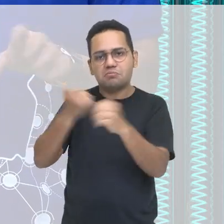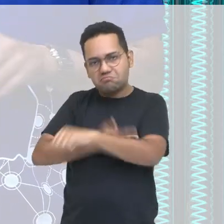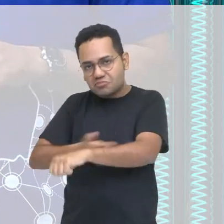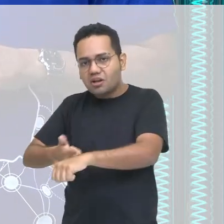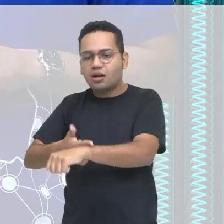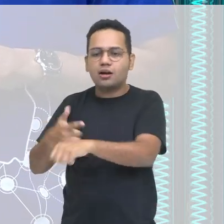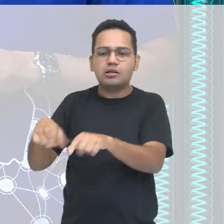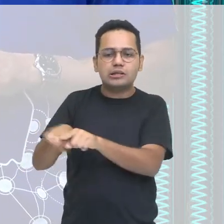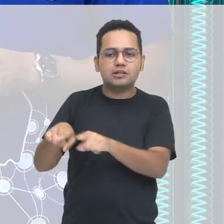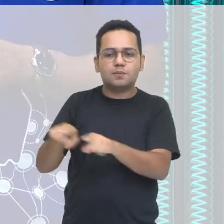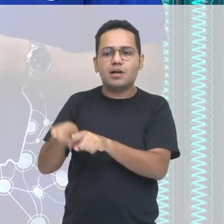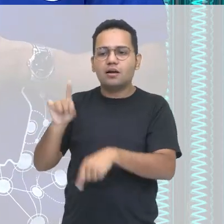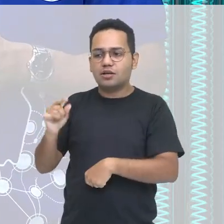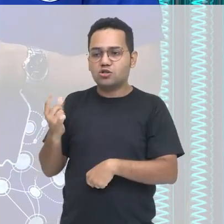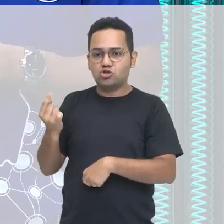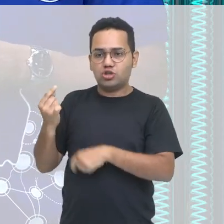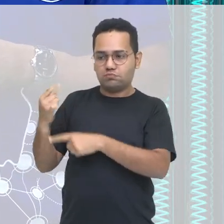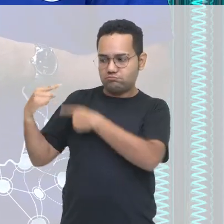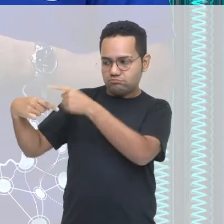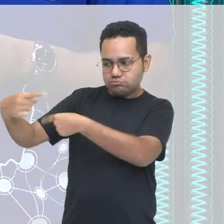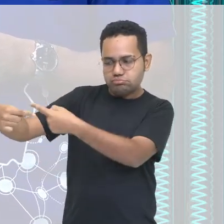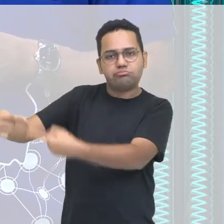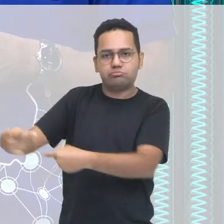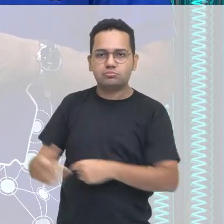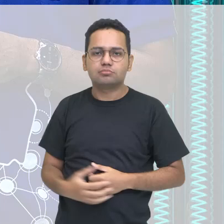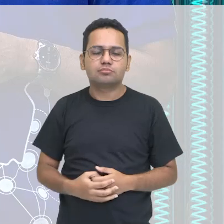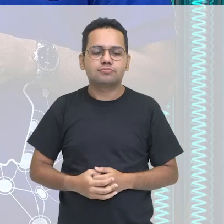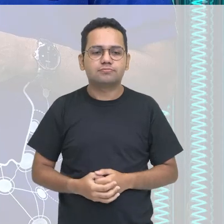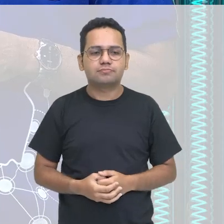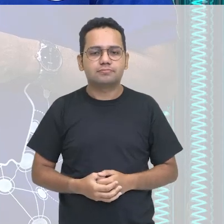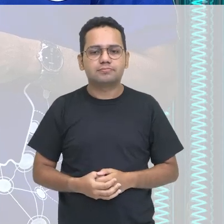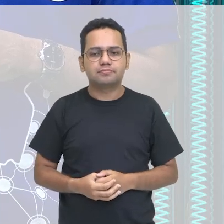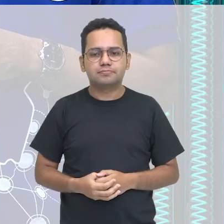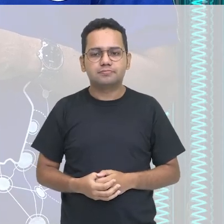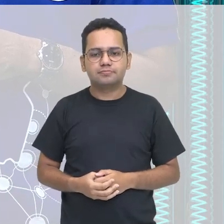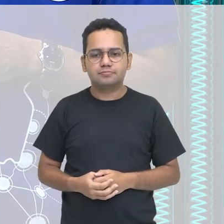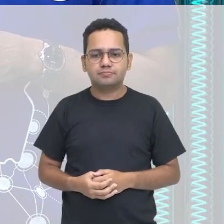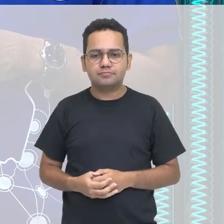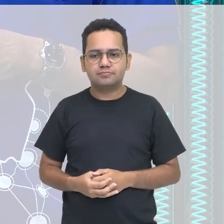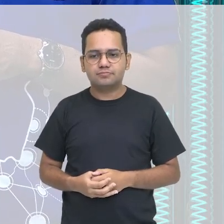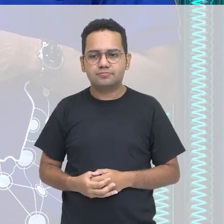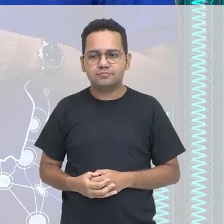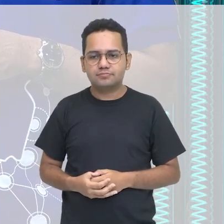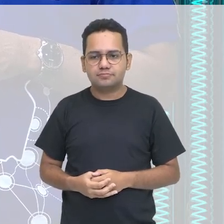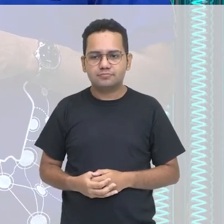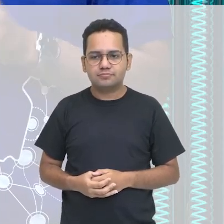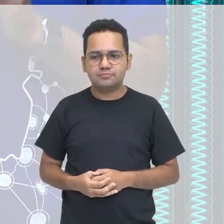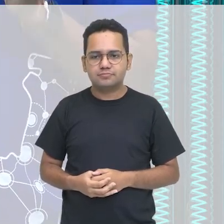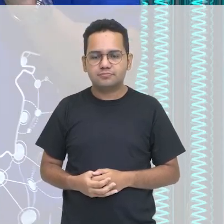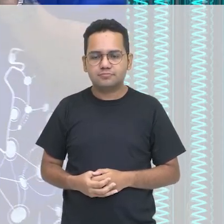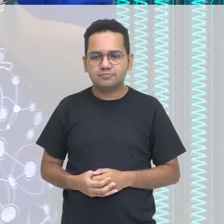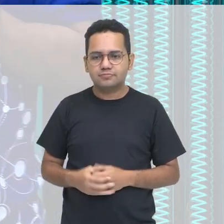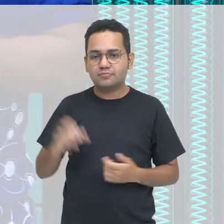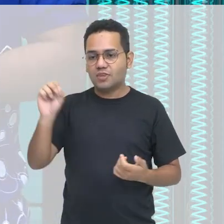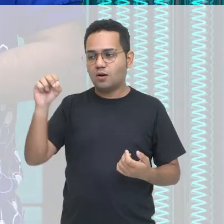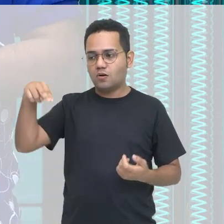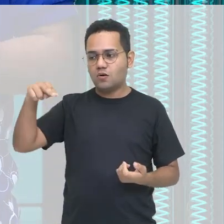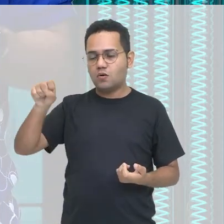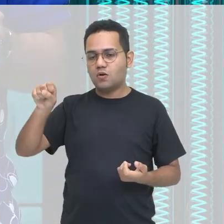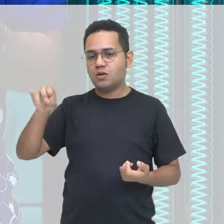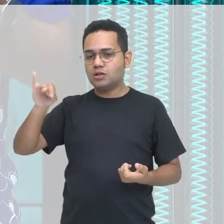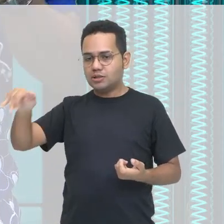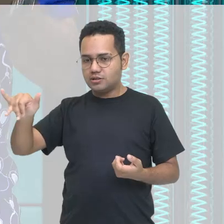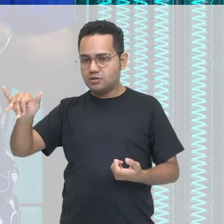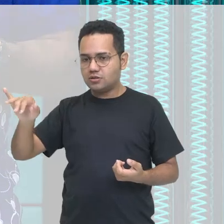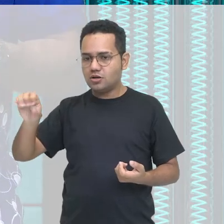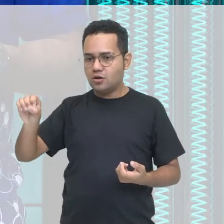herança, relacionado à herança, mas nesse caso aqui, herdeiro, tá? Heir, ok? Heir, honor, our, honesty. Então, a gente quebrou